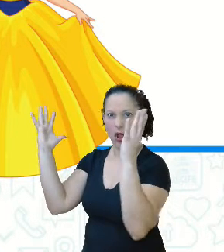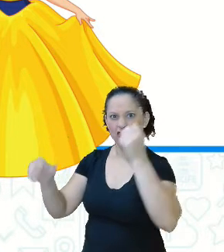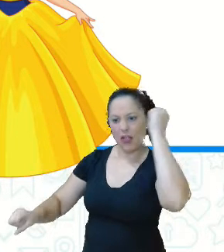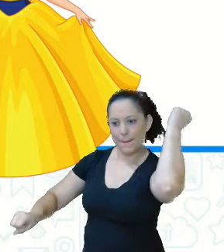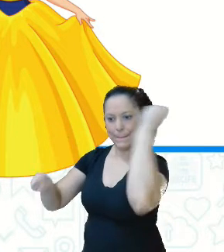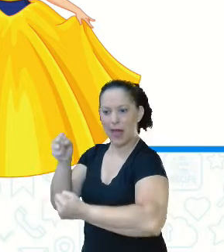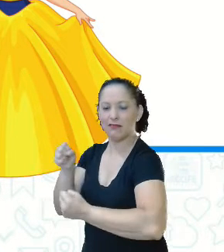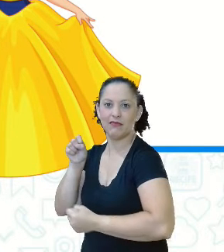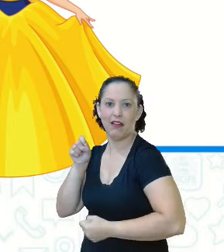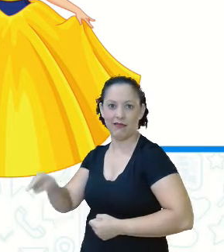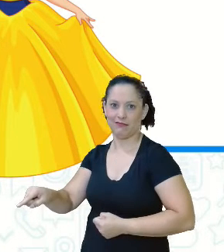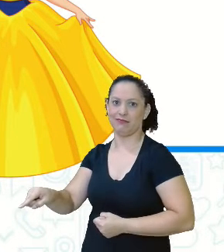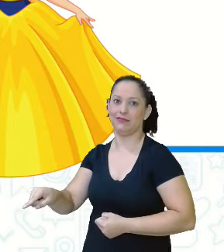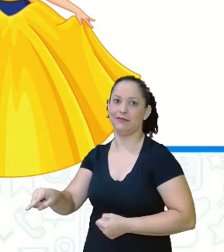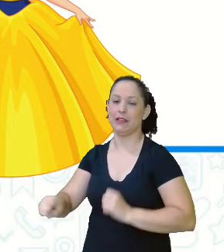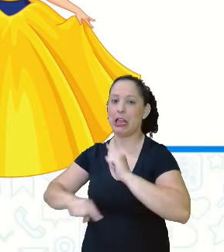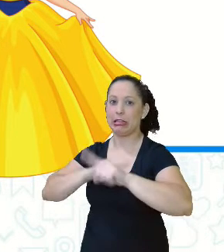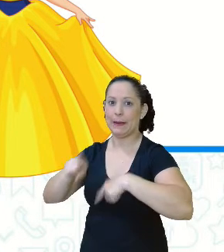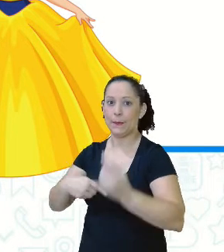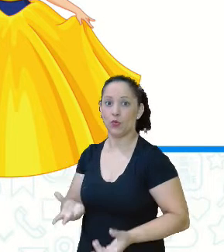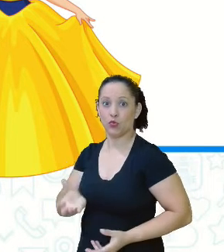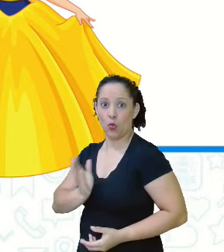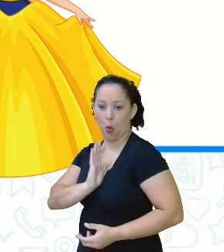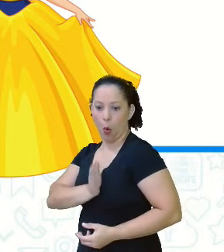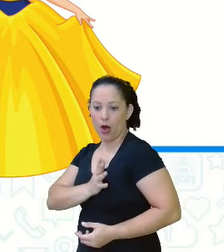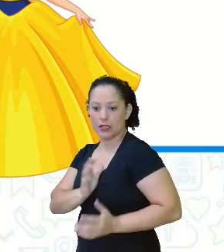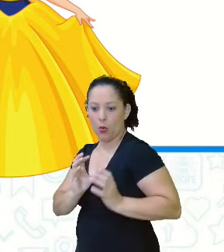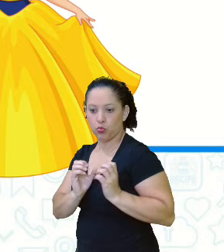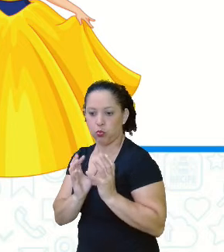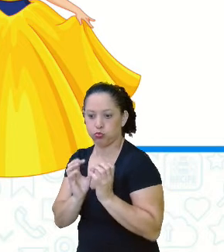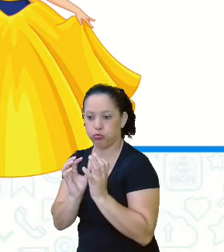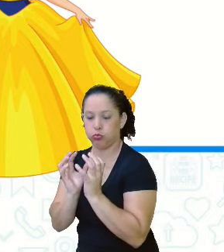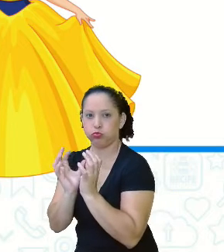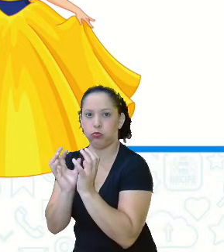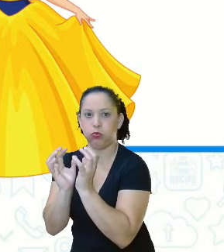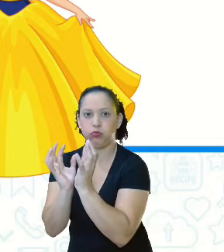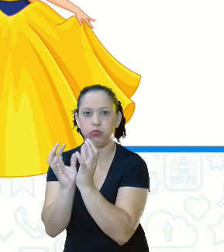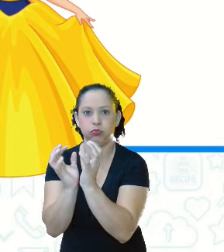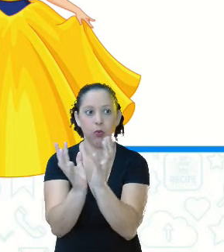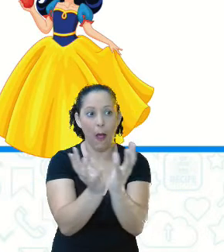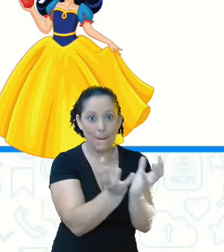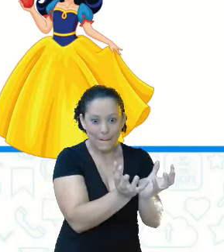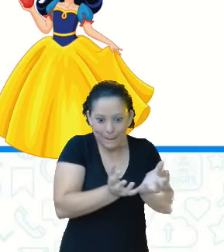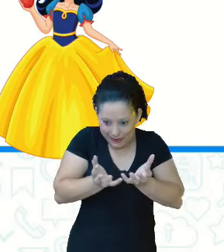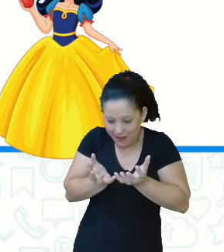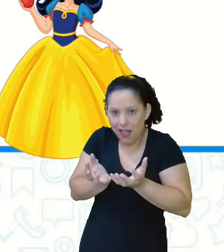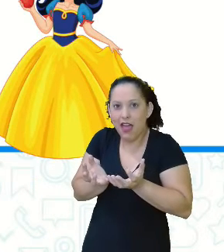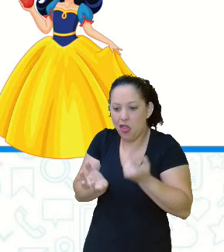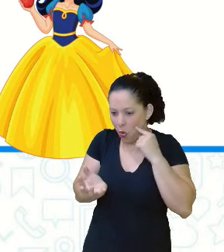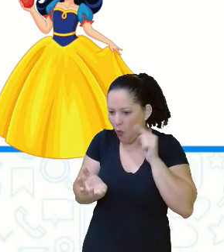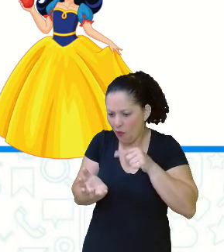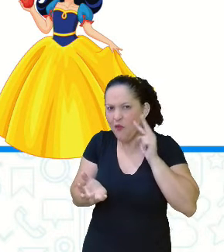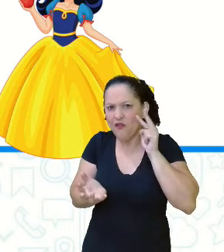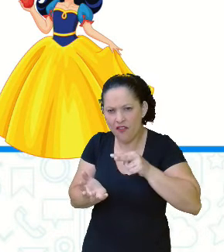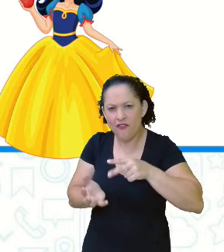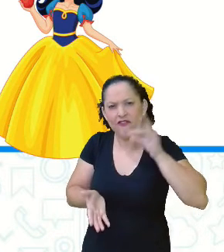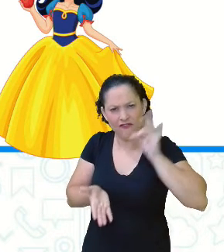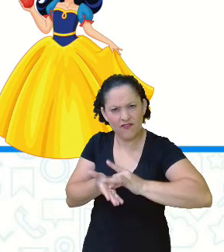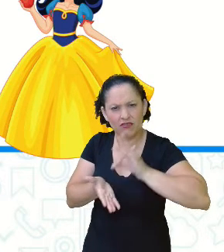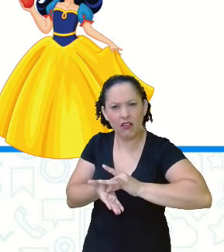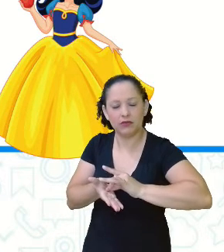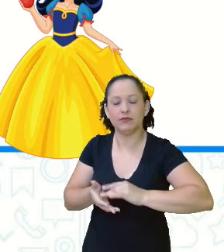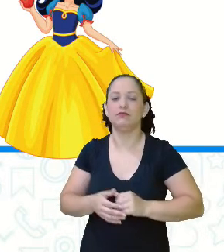mata. Depois, me traz o seu coração, como prova de que fizeste tudo bem. E lá se foi